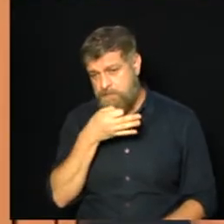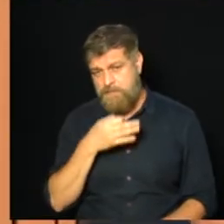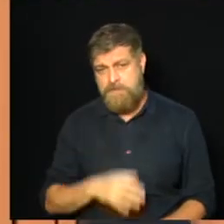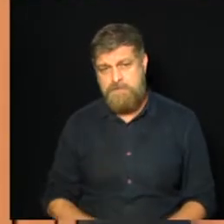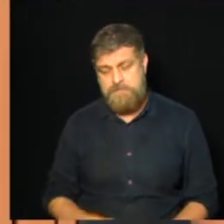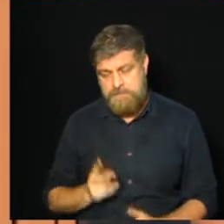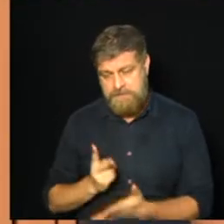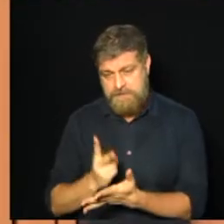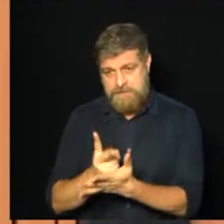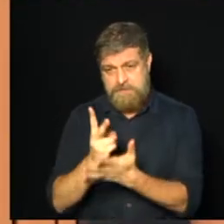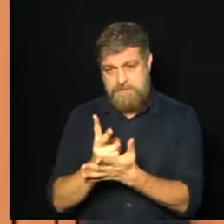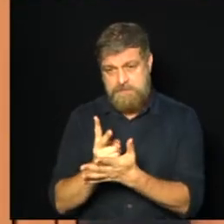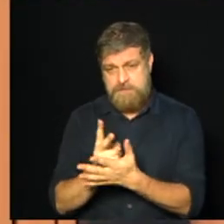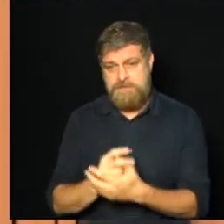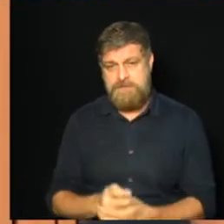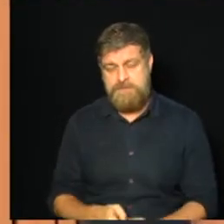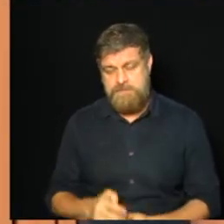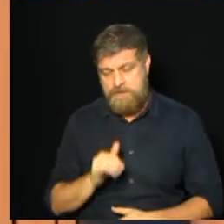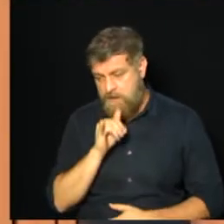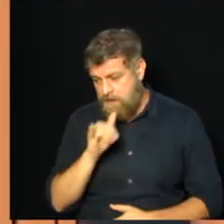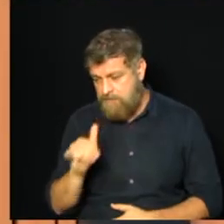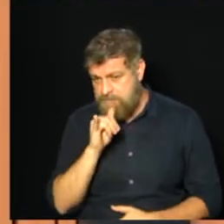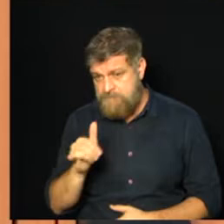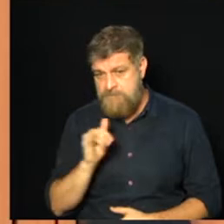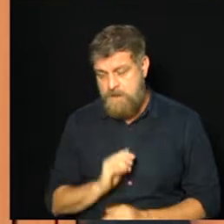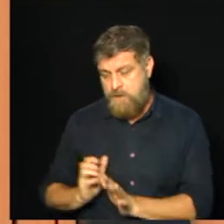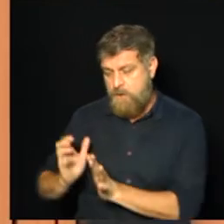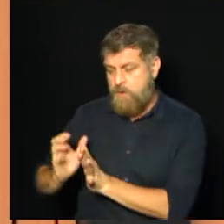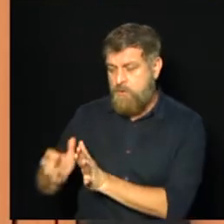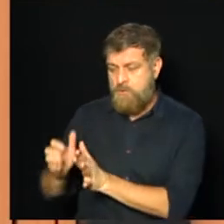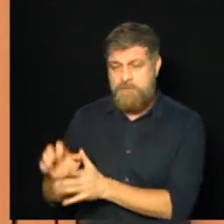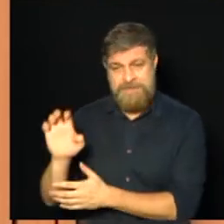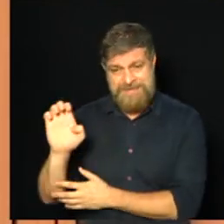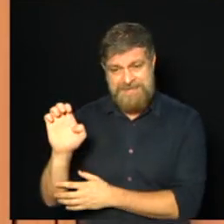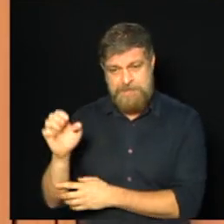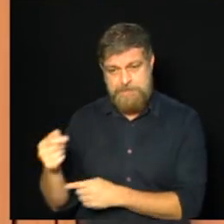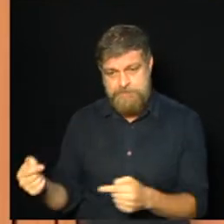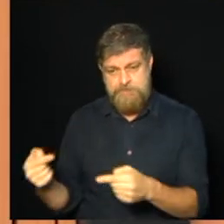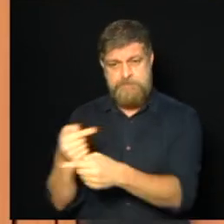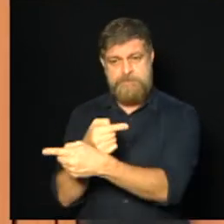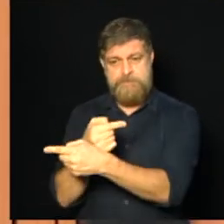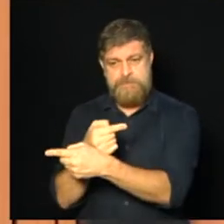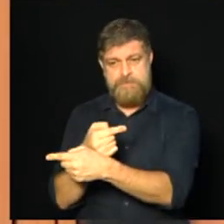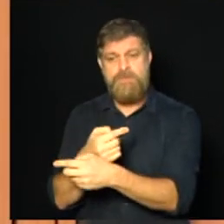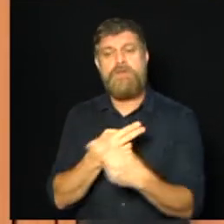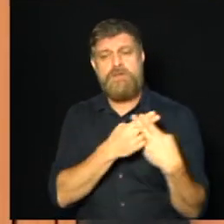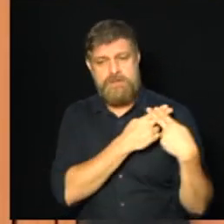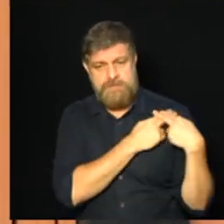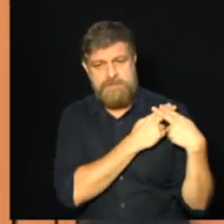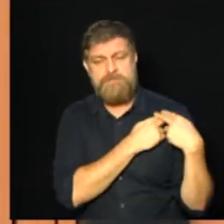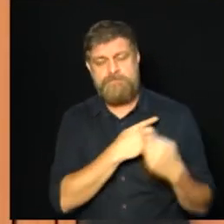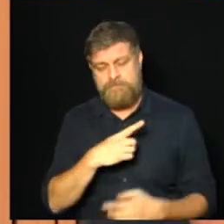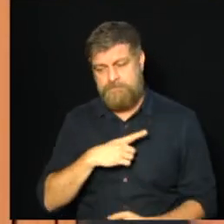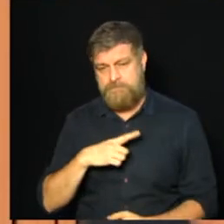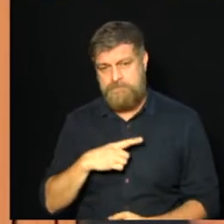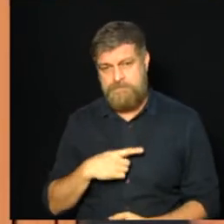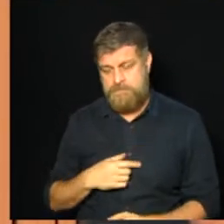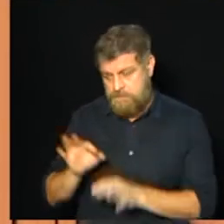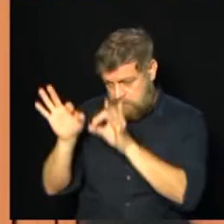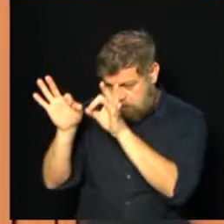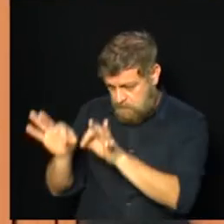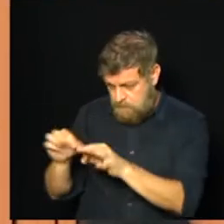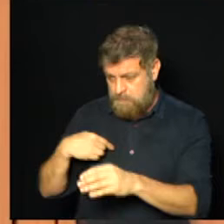sempre digo que vocês fazem aí uma posição responsável. Então, nada mais justo que a